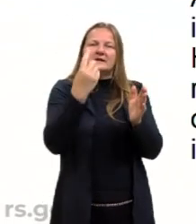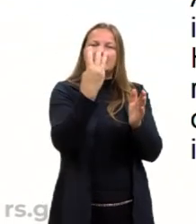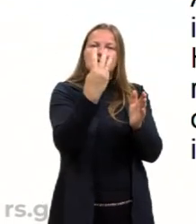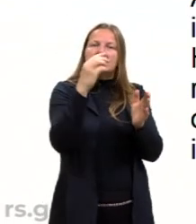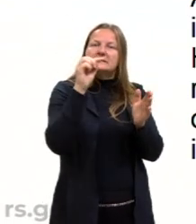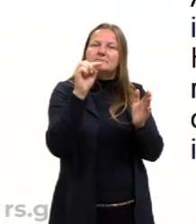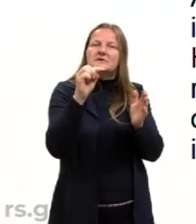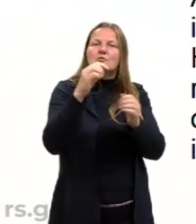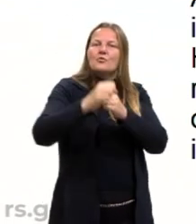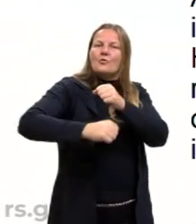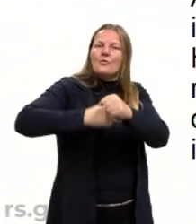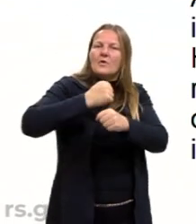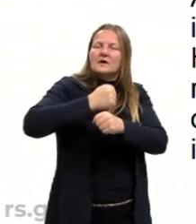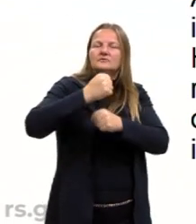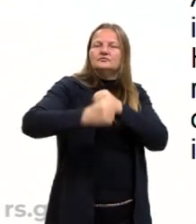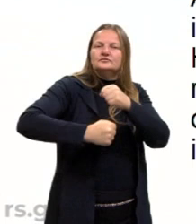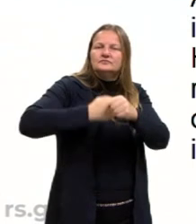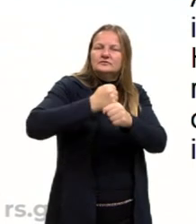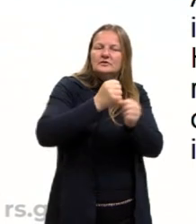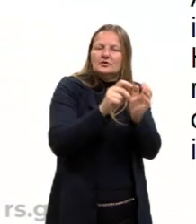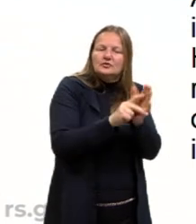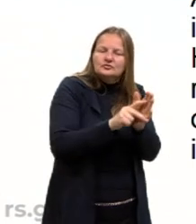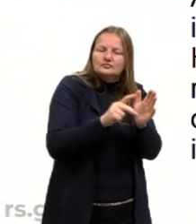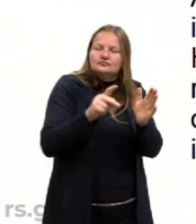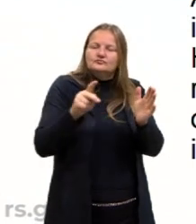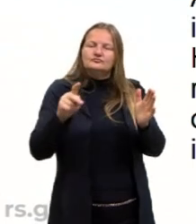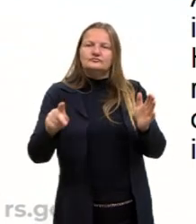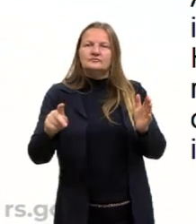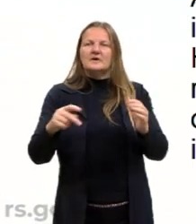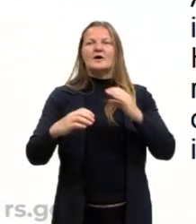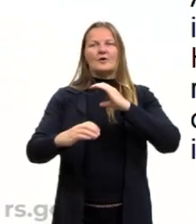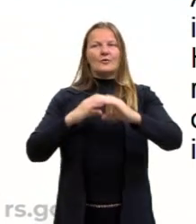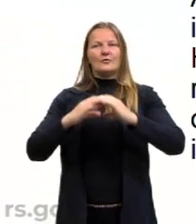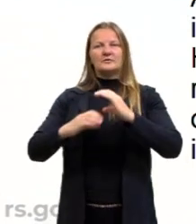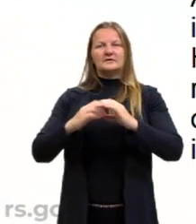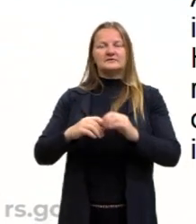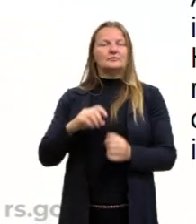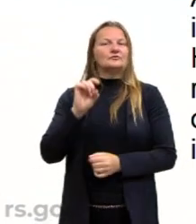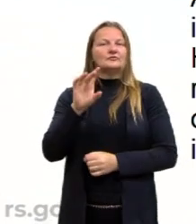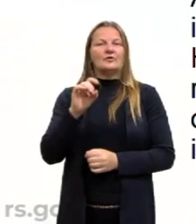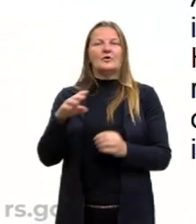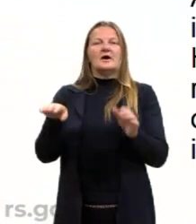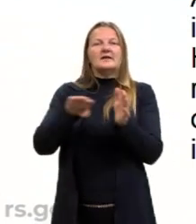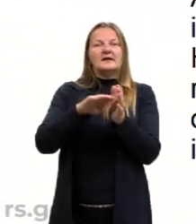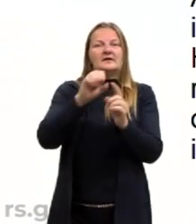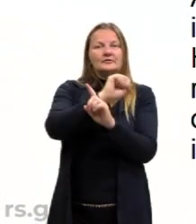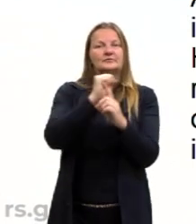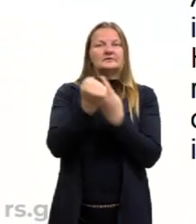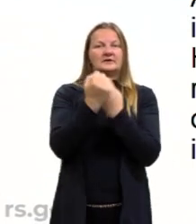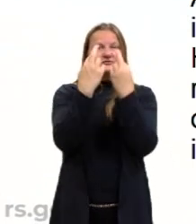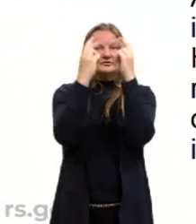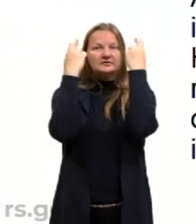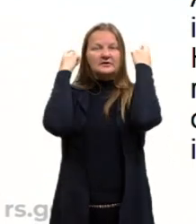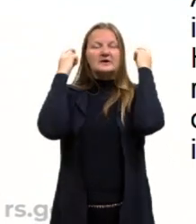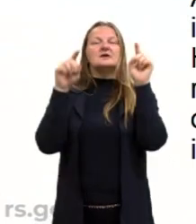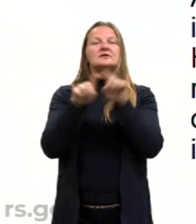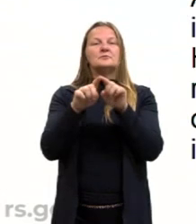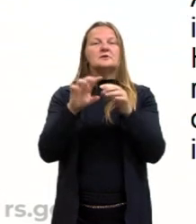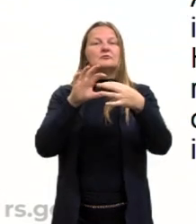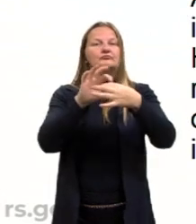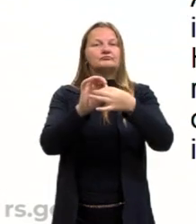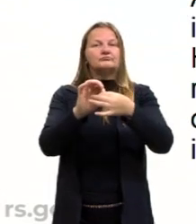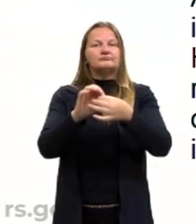mil anos de evolução e da comunicação não alfabética até a sociedade grega alcançar o que